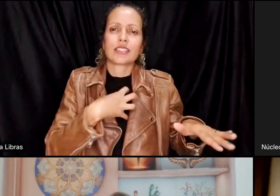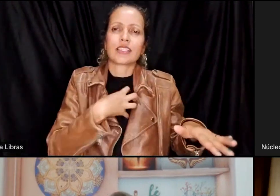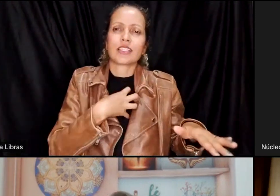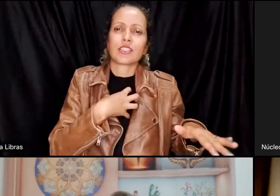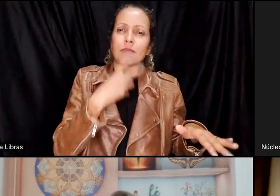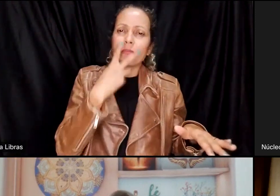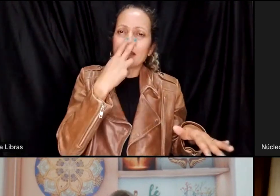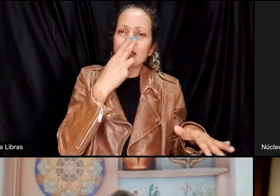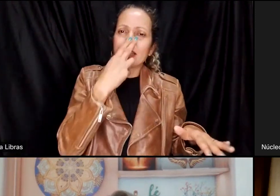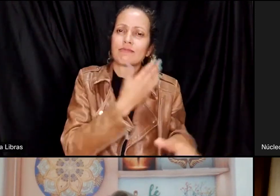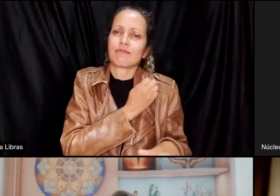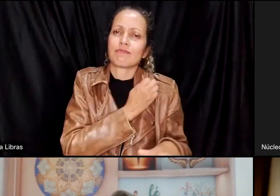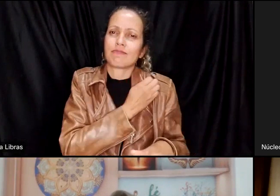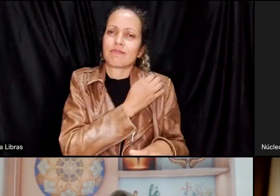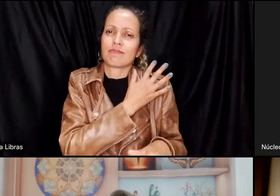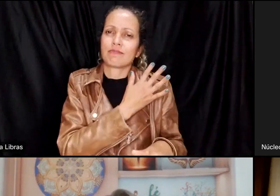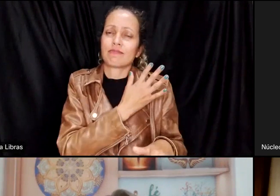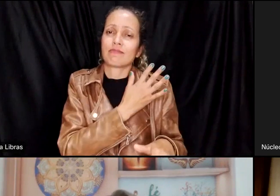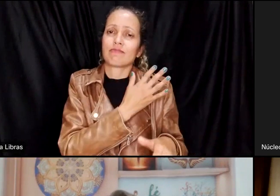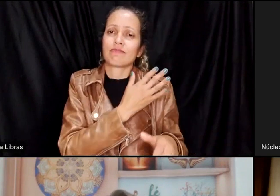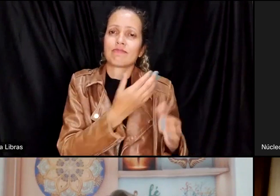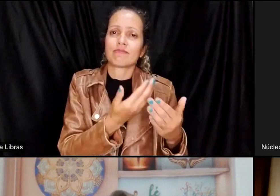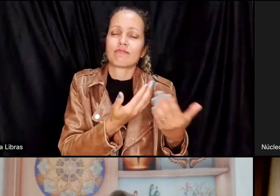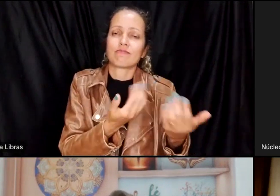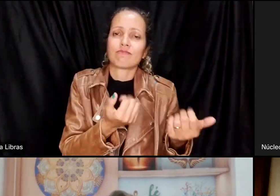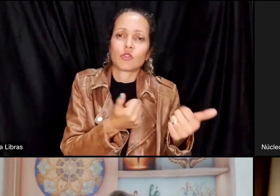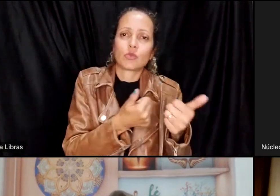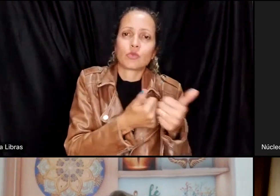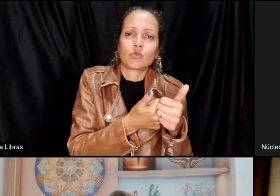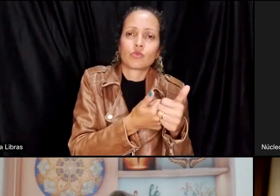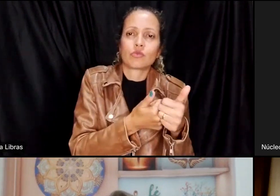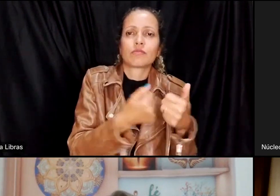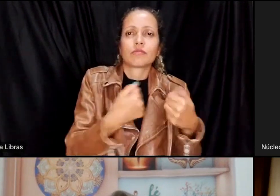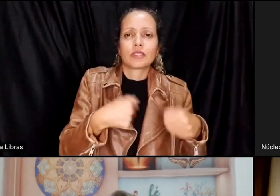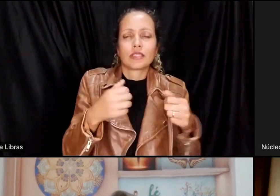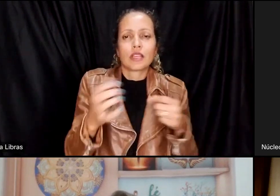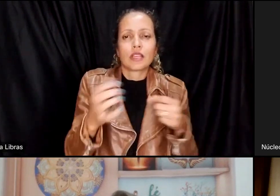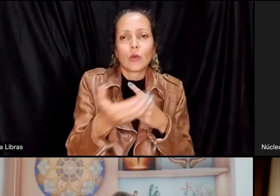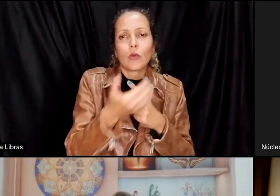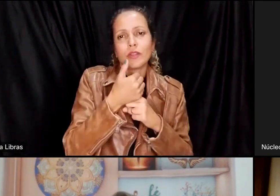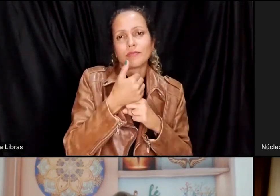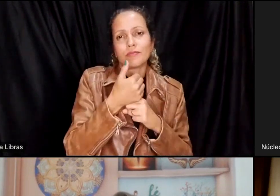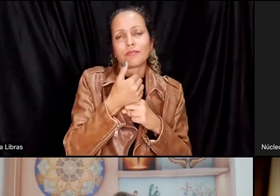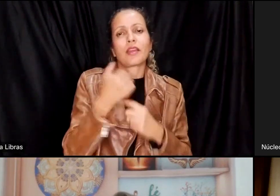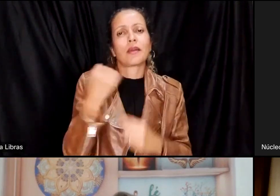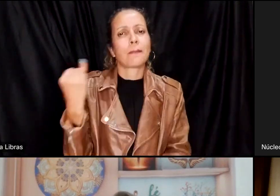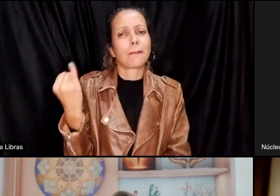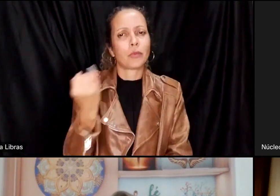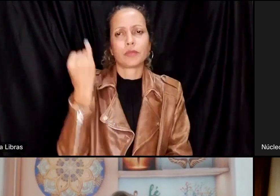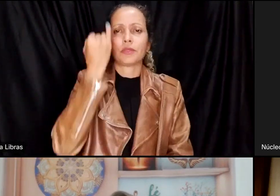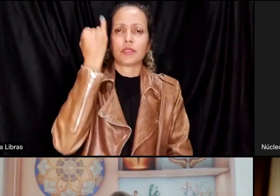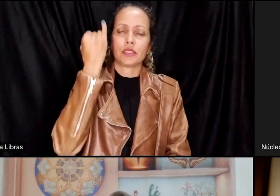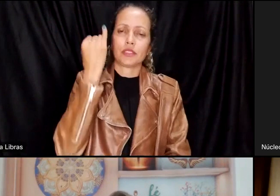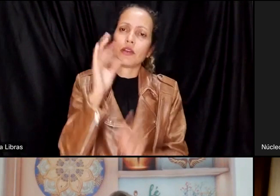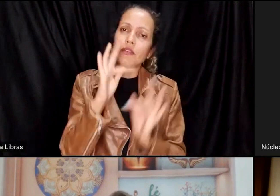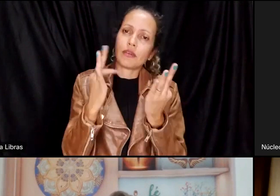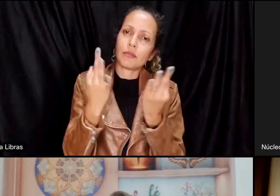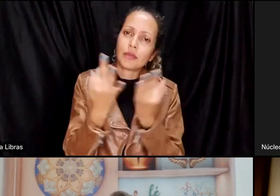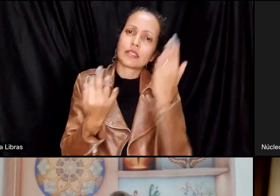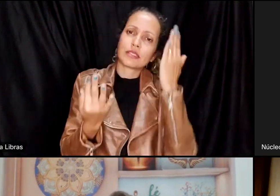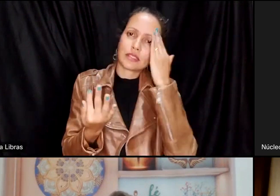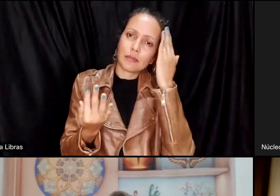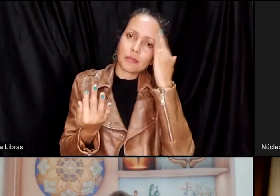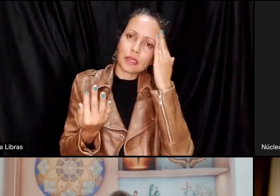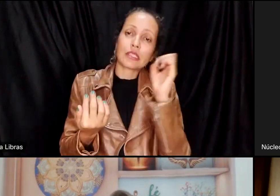família saber que quando vem uma criança surda, não é porque ela é surda que